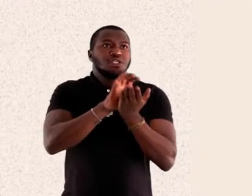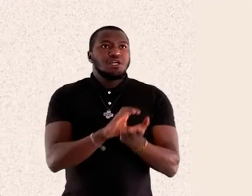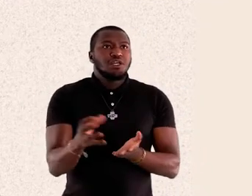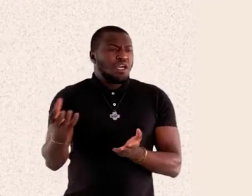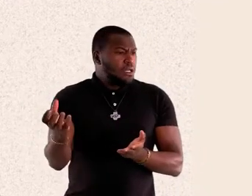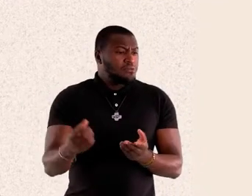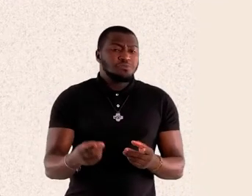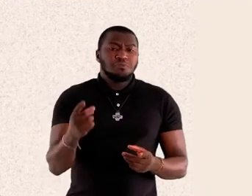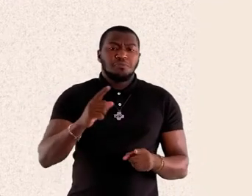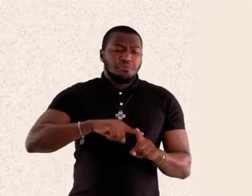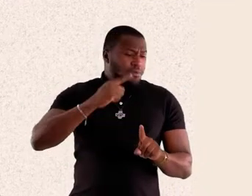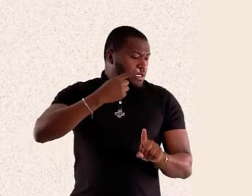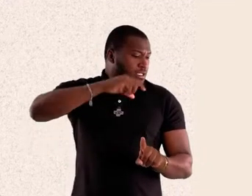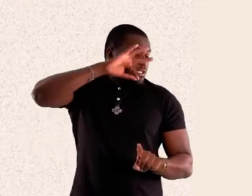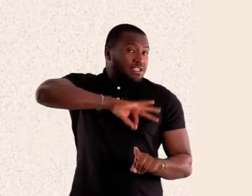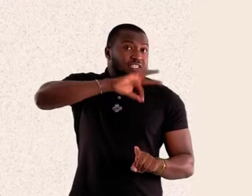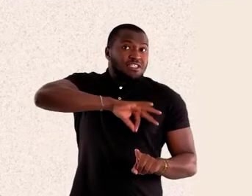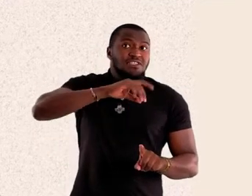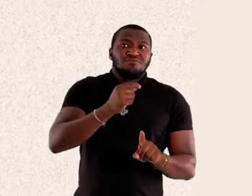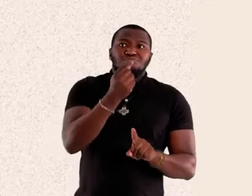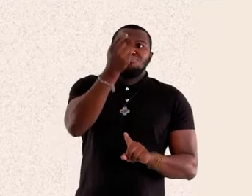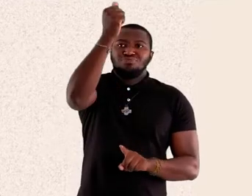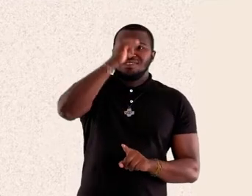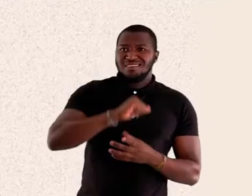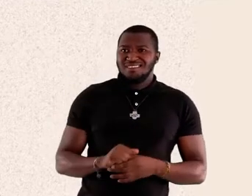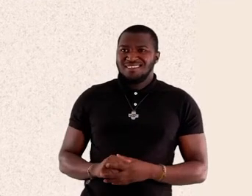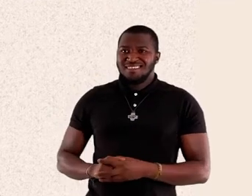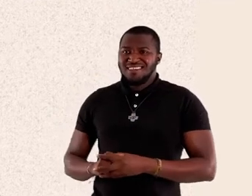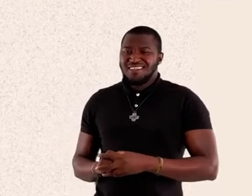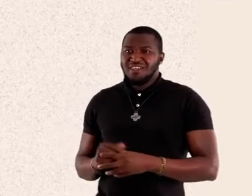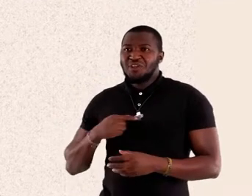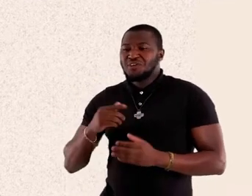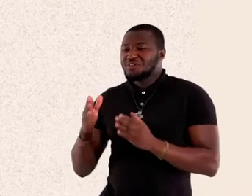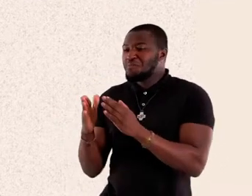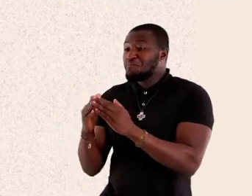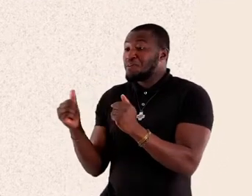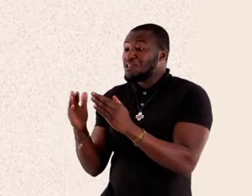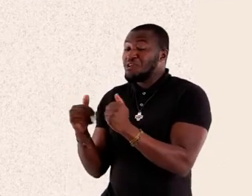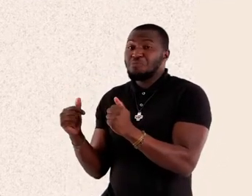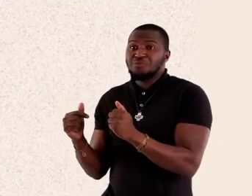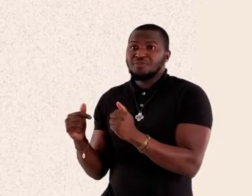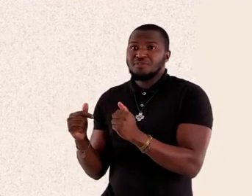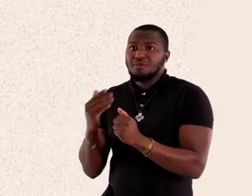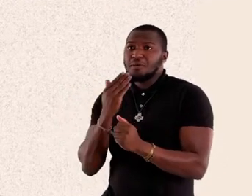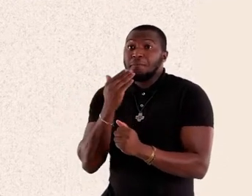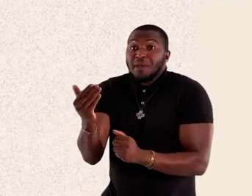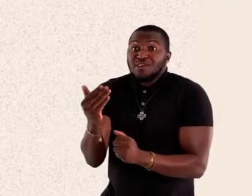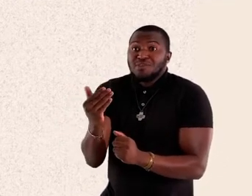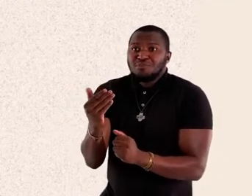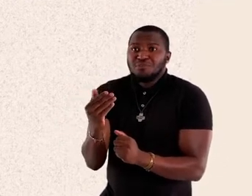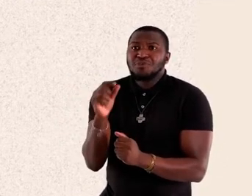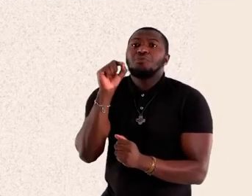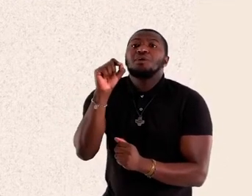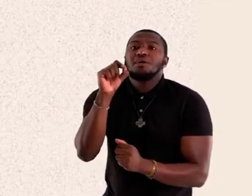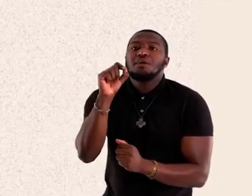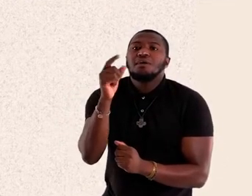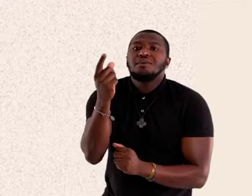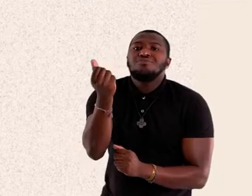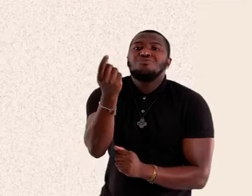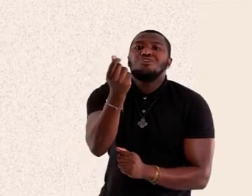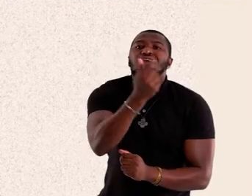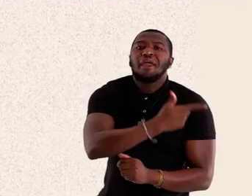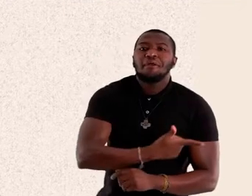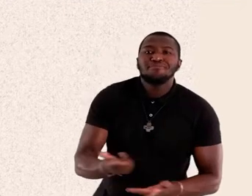quero ser recompensado por isso de alguma forma a gente pede dinheiro muitos de nós Oi